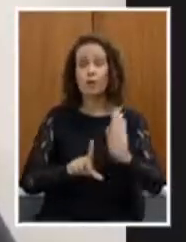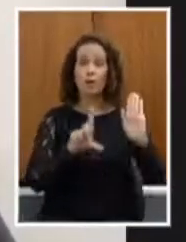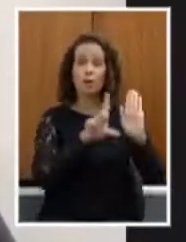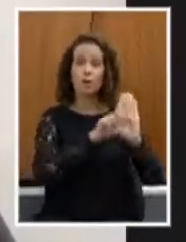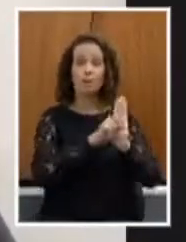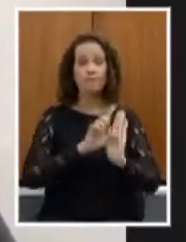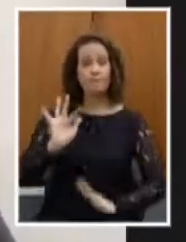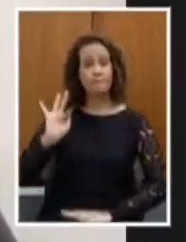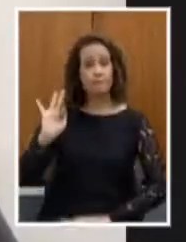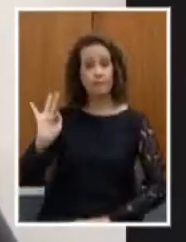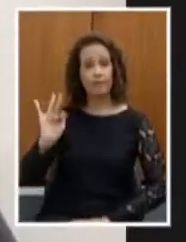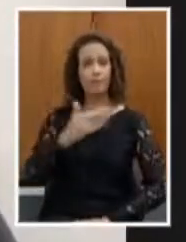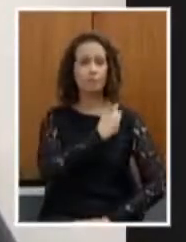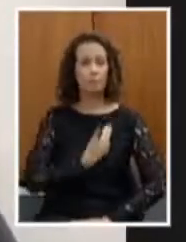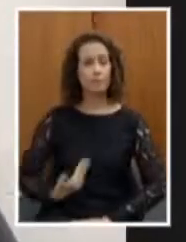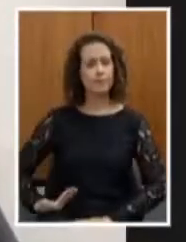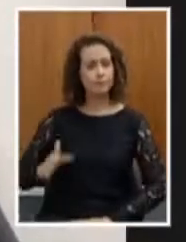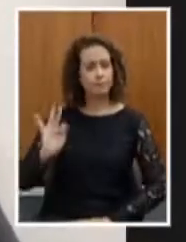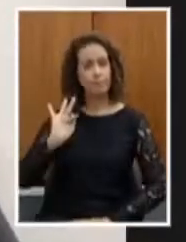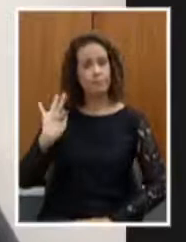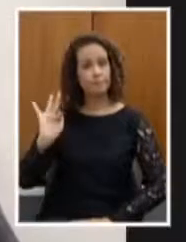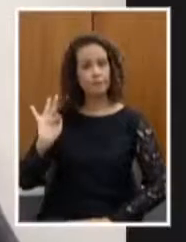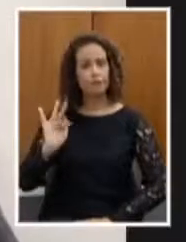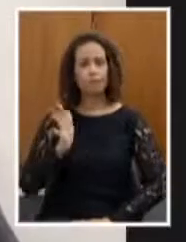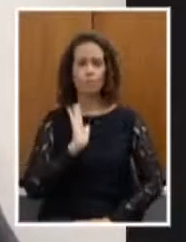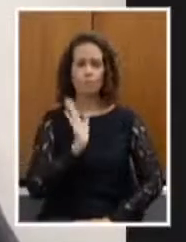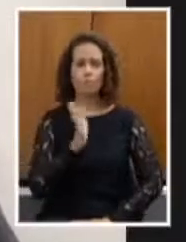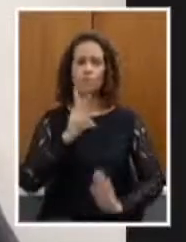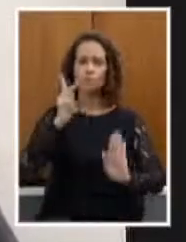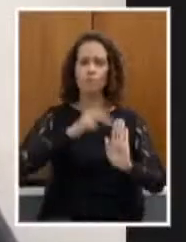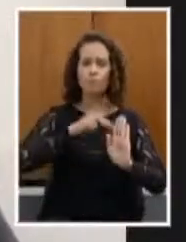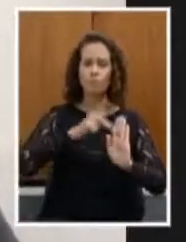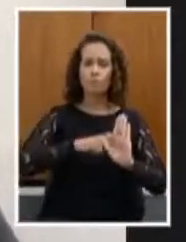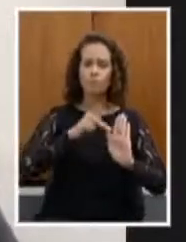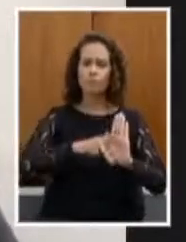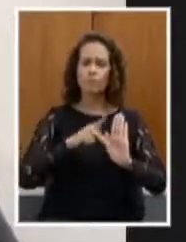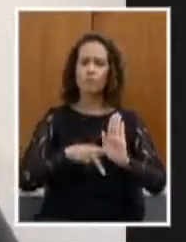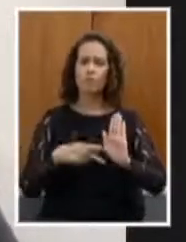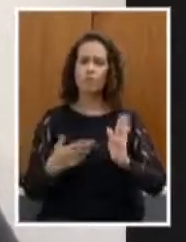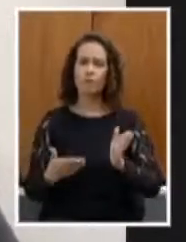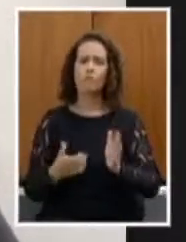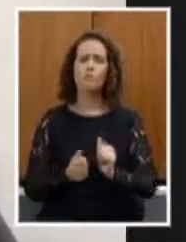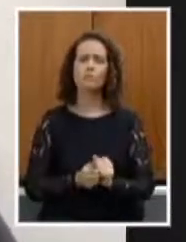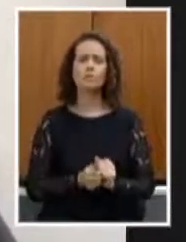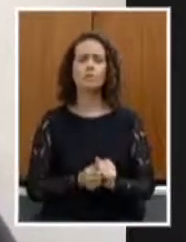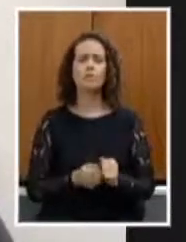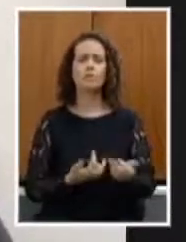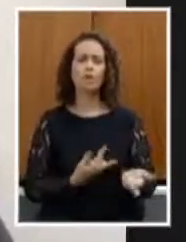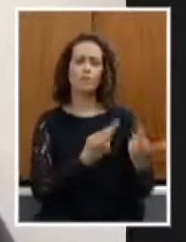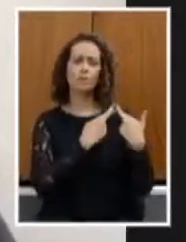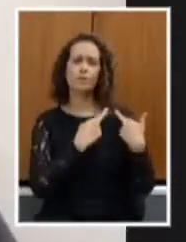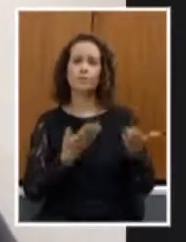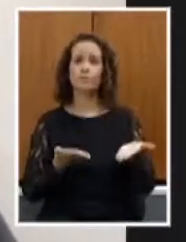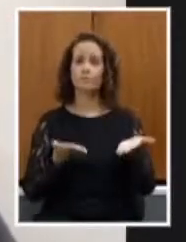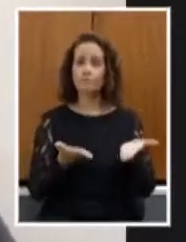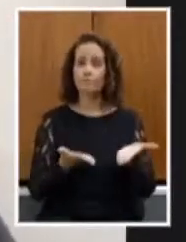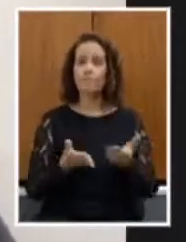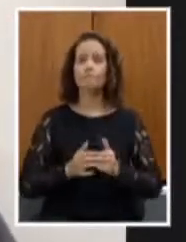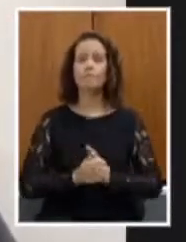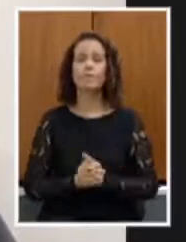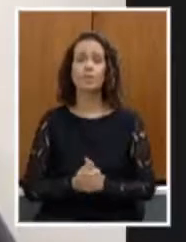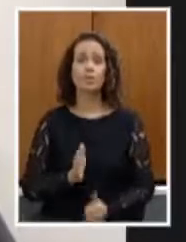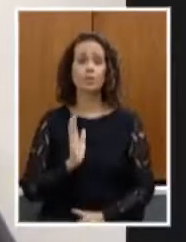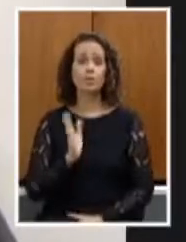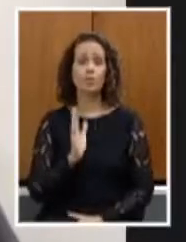governo federal está com um projeto dessa natureza lá na Câmara dos